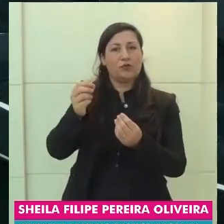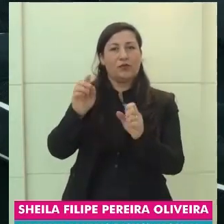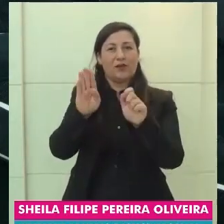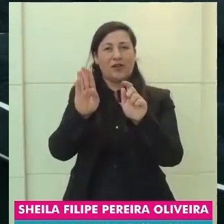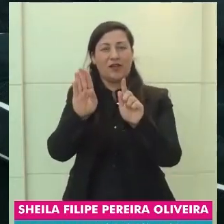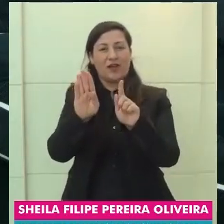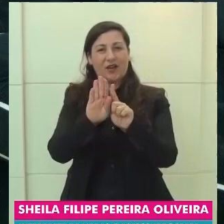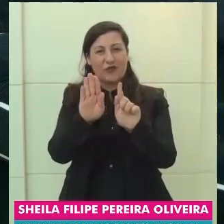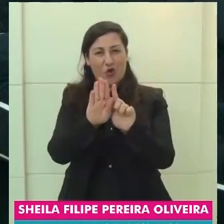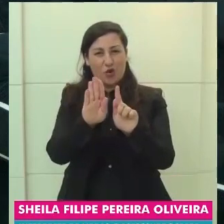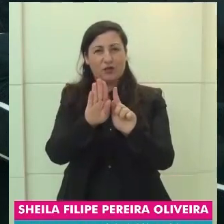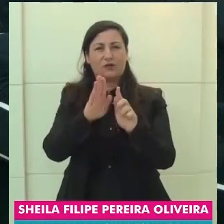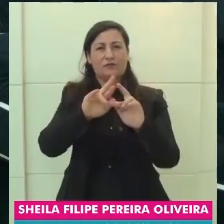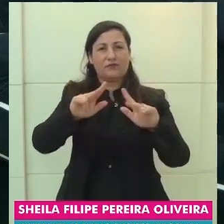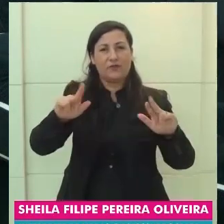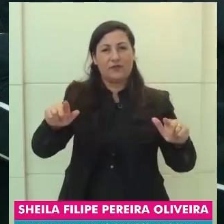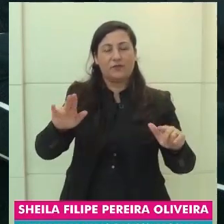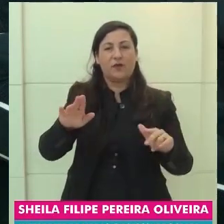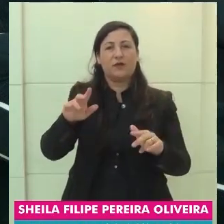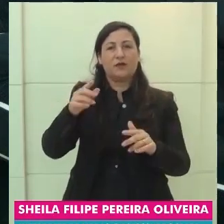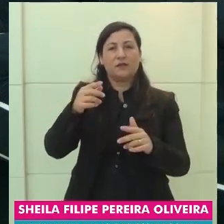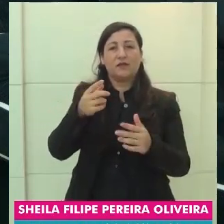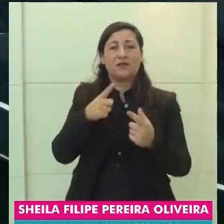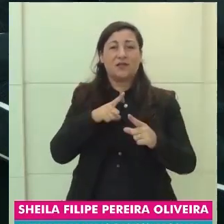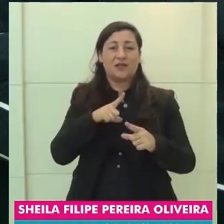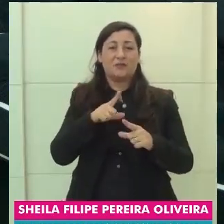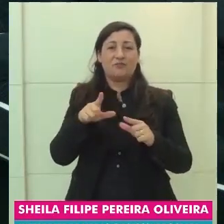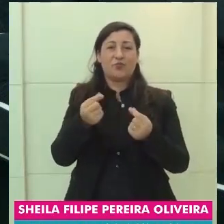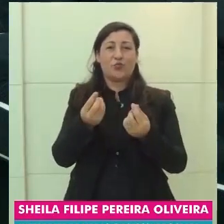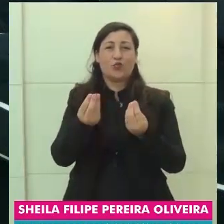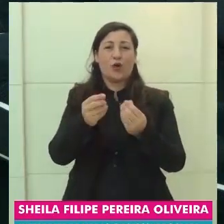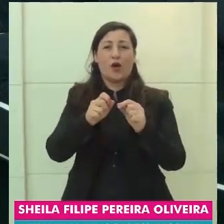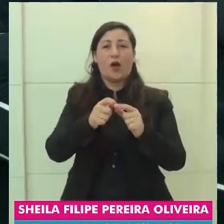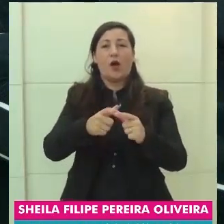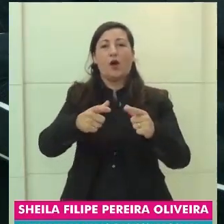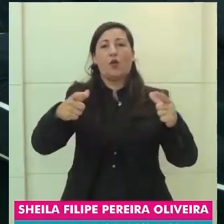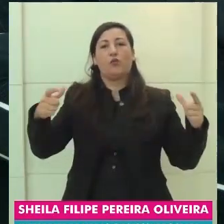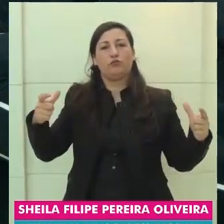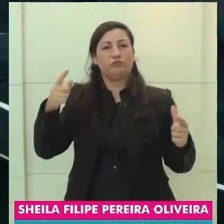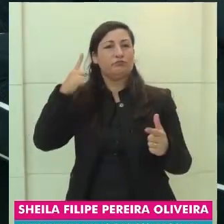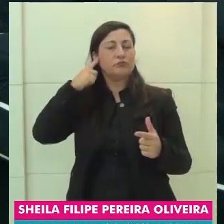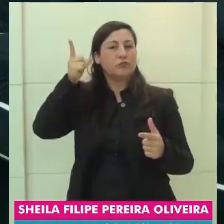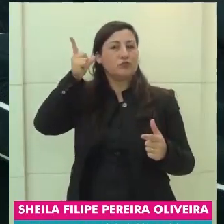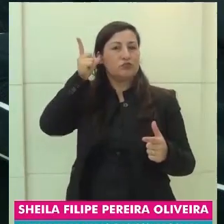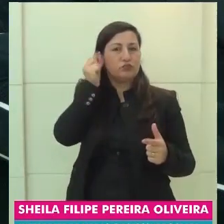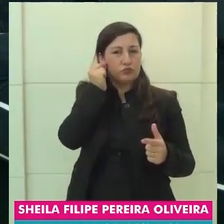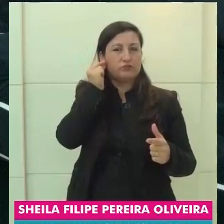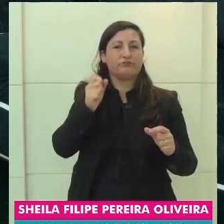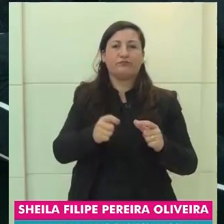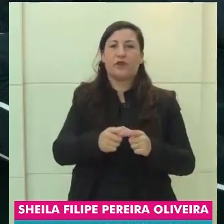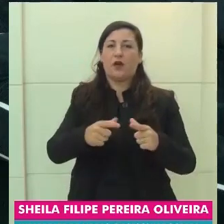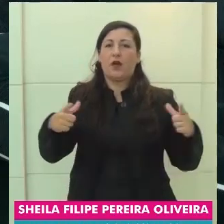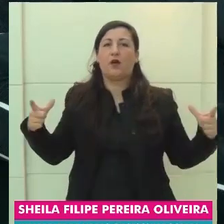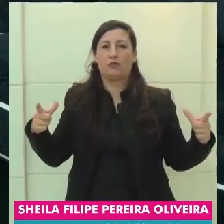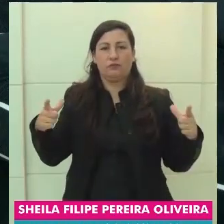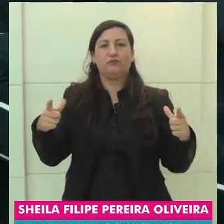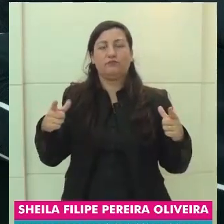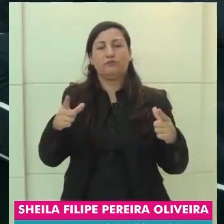delicado. A perda auditiva está aumentando a cada ano. E qual a razão, Edna?